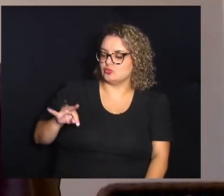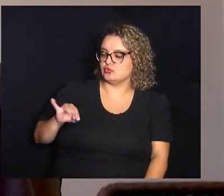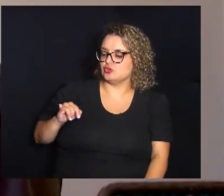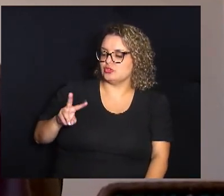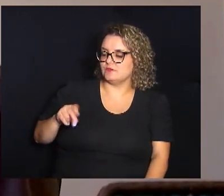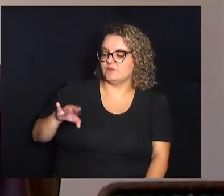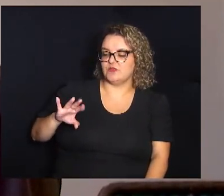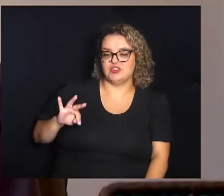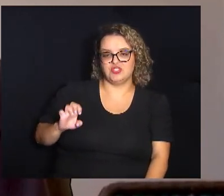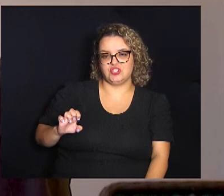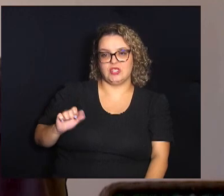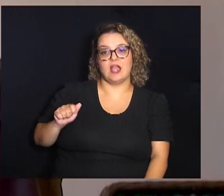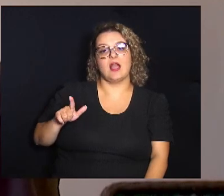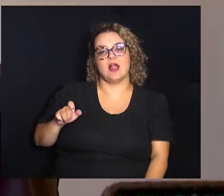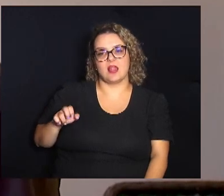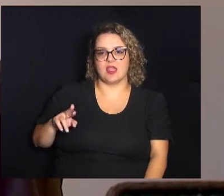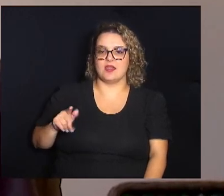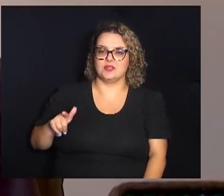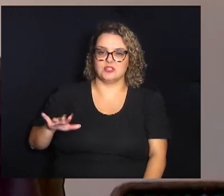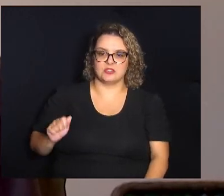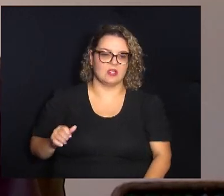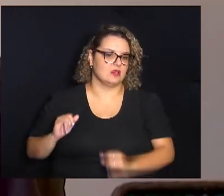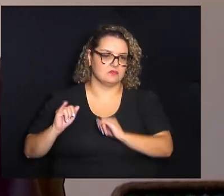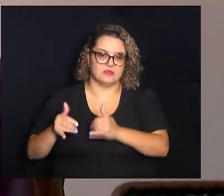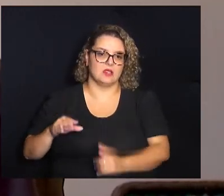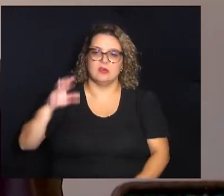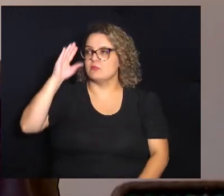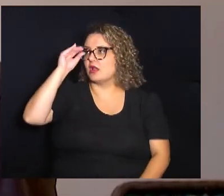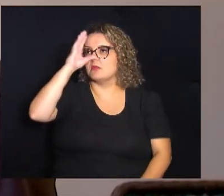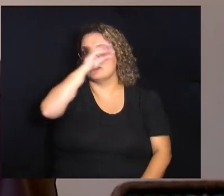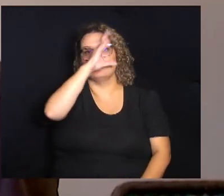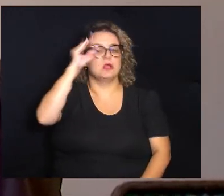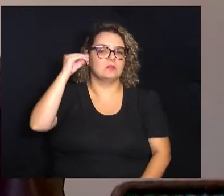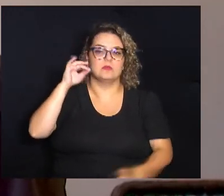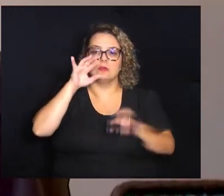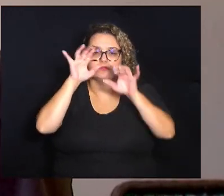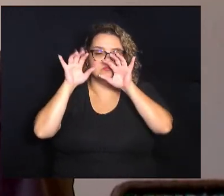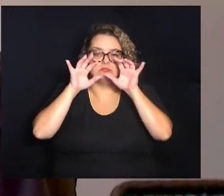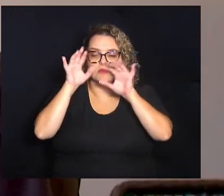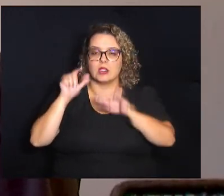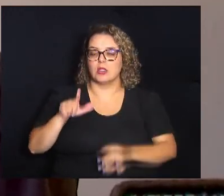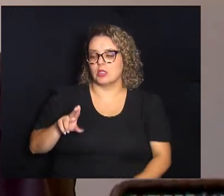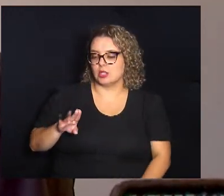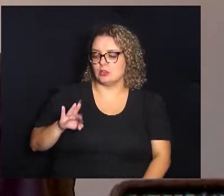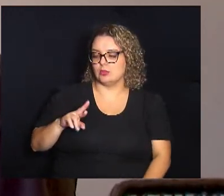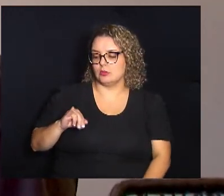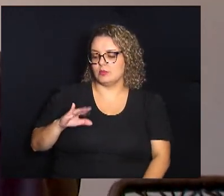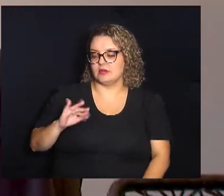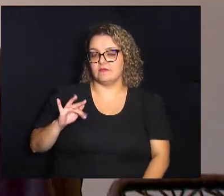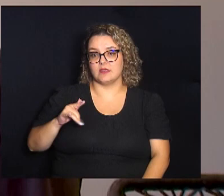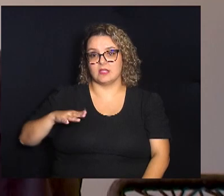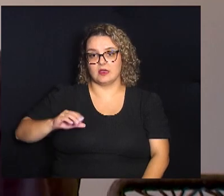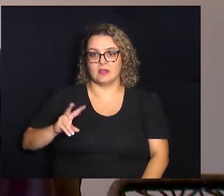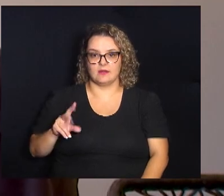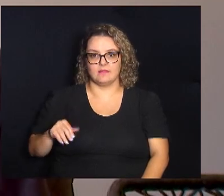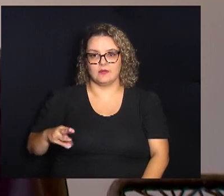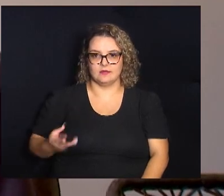melhorava. E aí, com o tempo, eu desisti, comecei a só pingar colírios que lubrificavam os olhos mesmos, e aí agora,